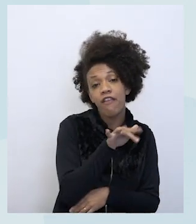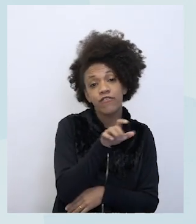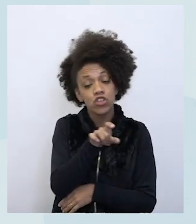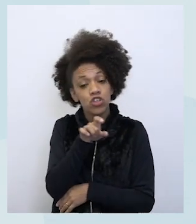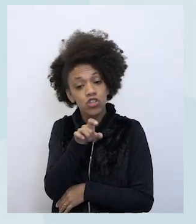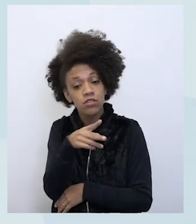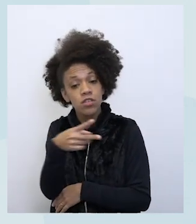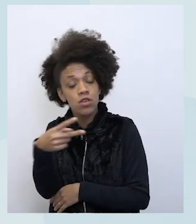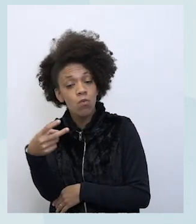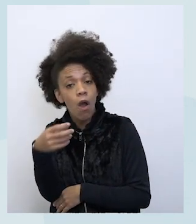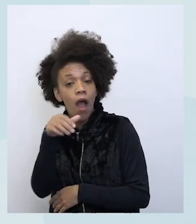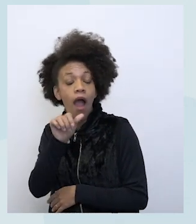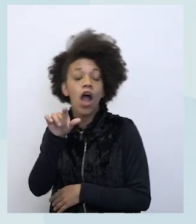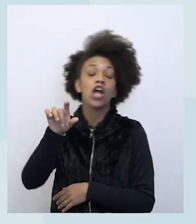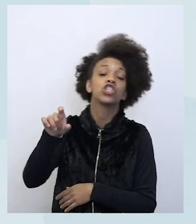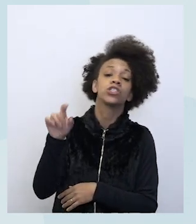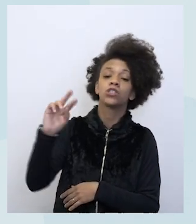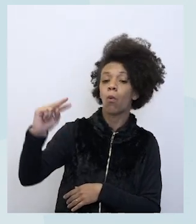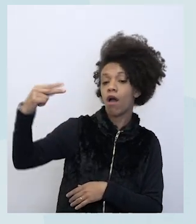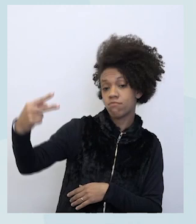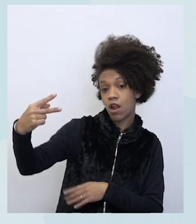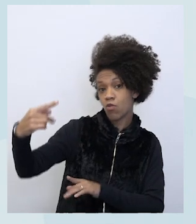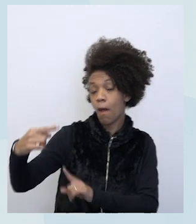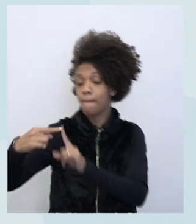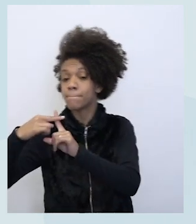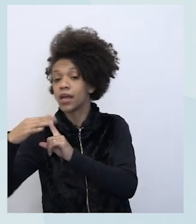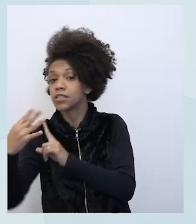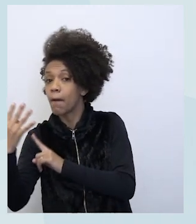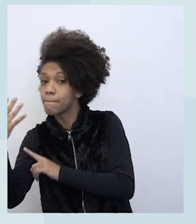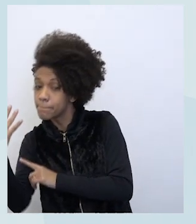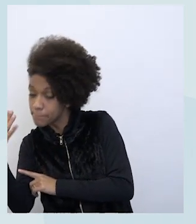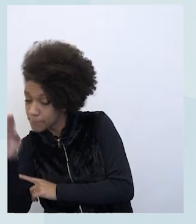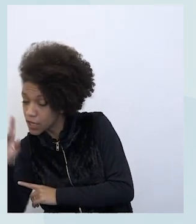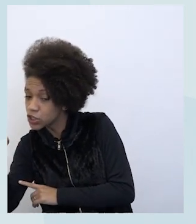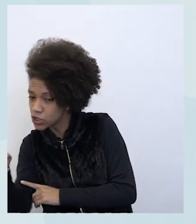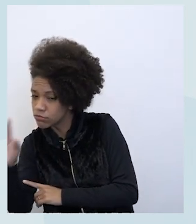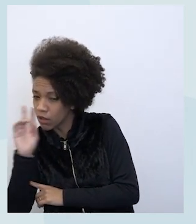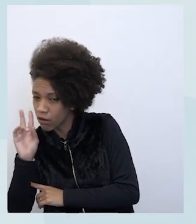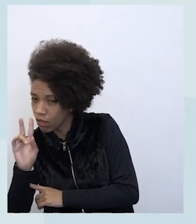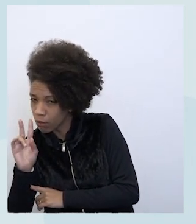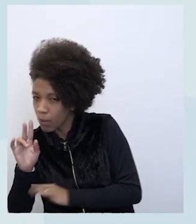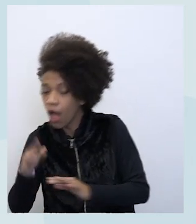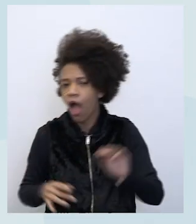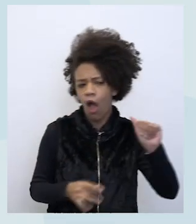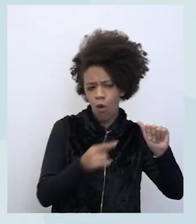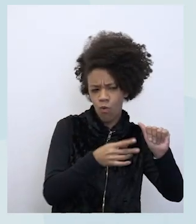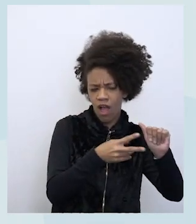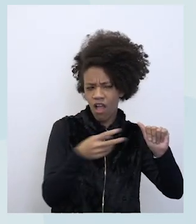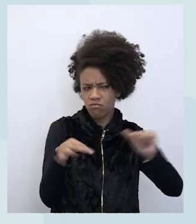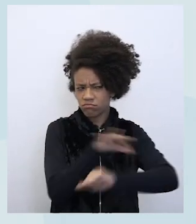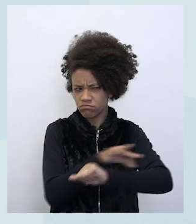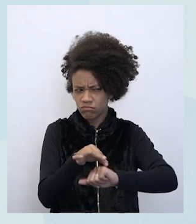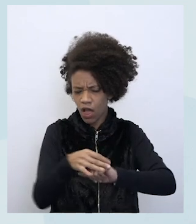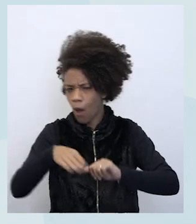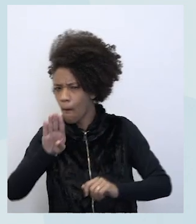x quadrado mais bx mais c. Lembra aquela que tem o x quadrado? Ah, o A é o número da frente do x quadrado, o B